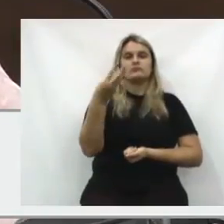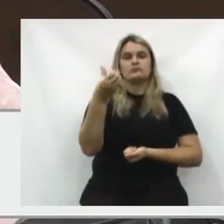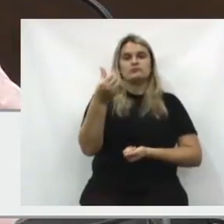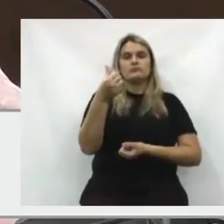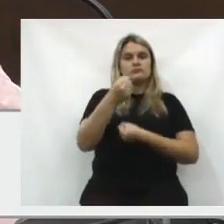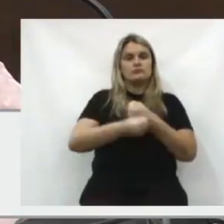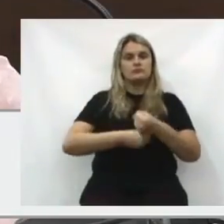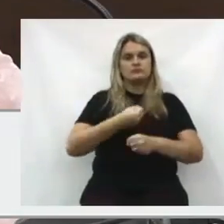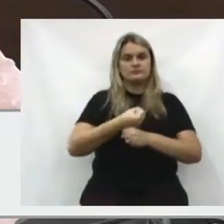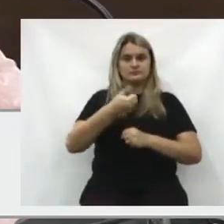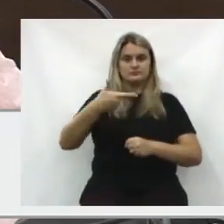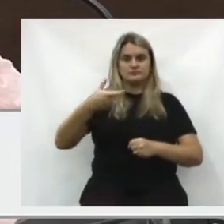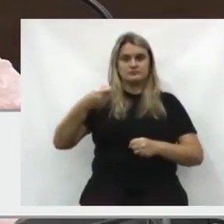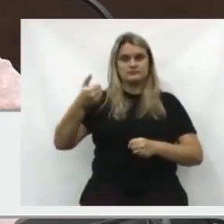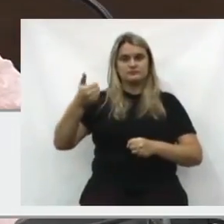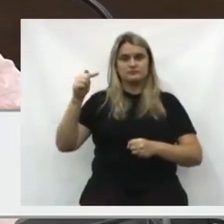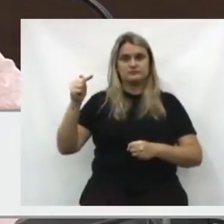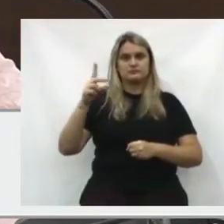Número